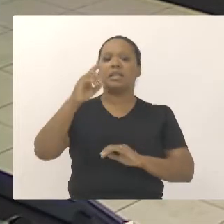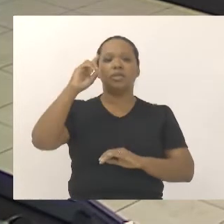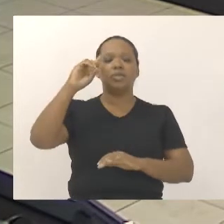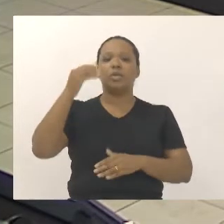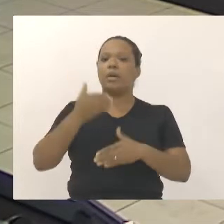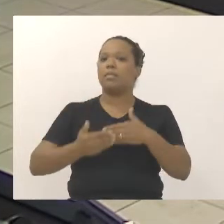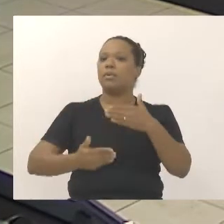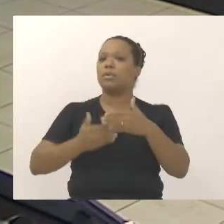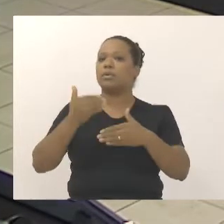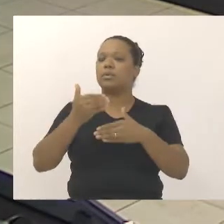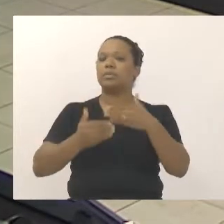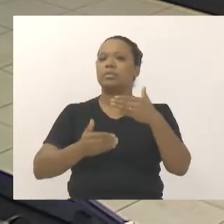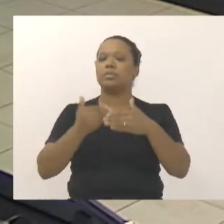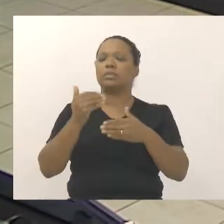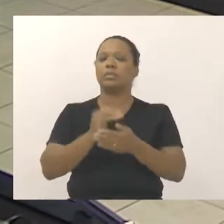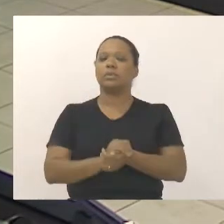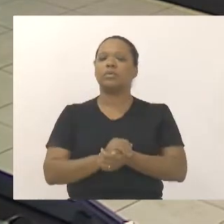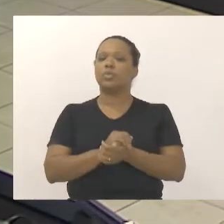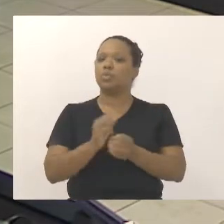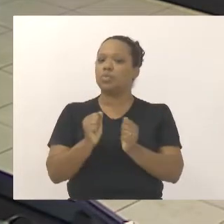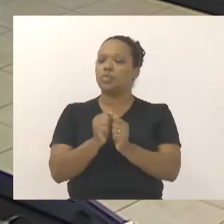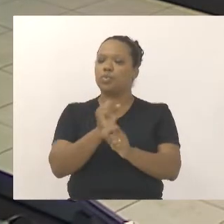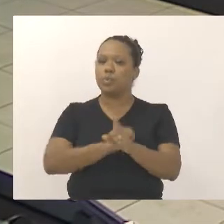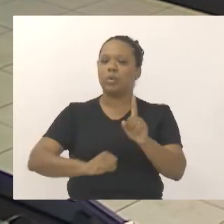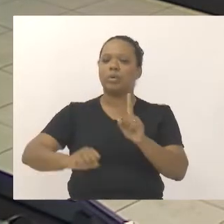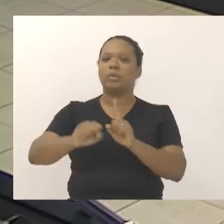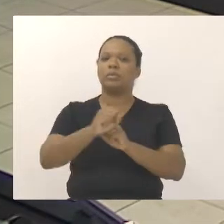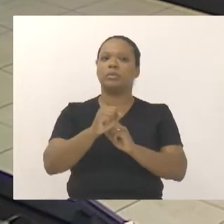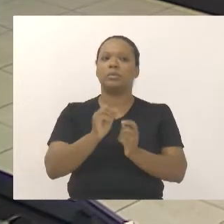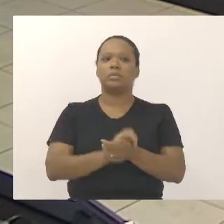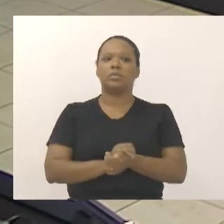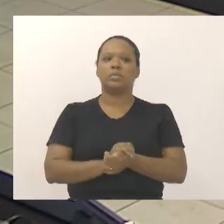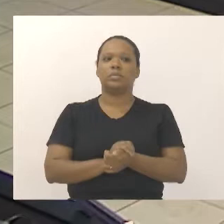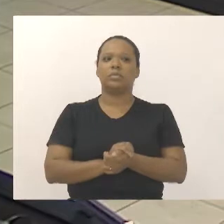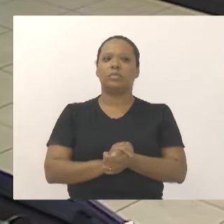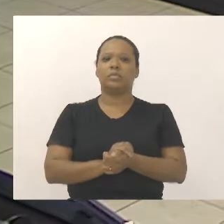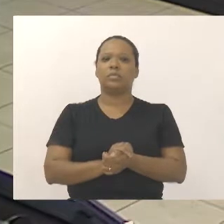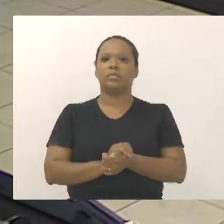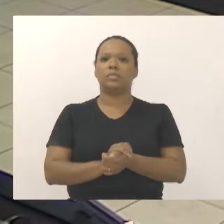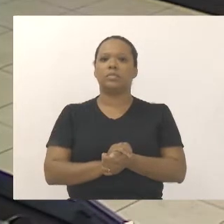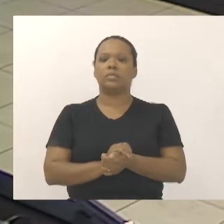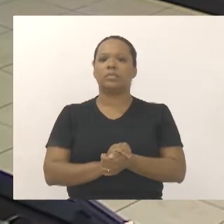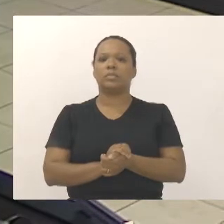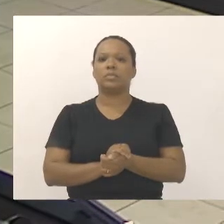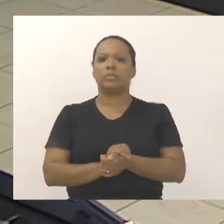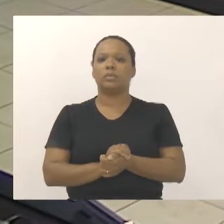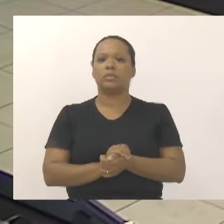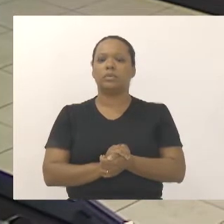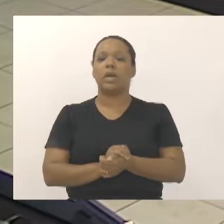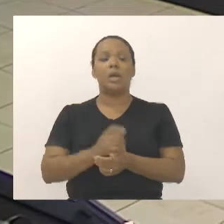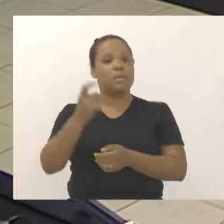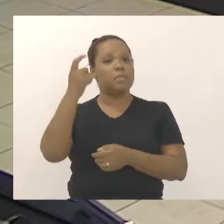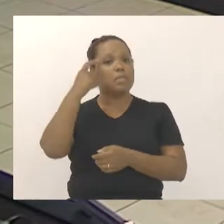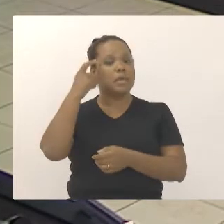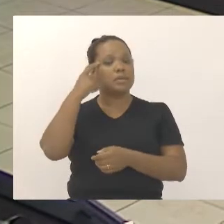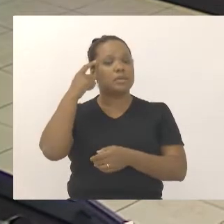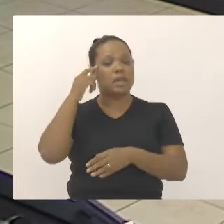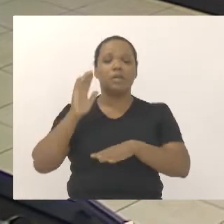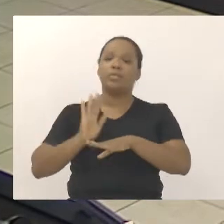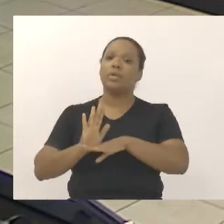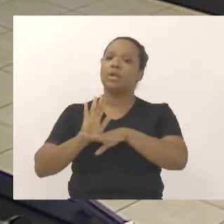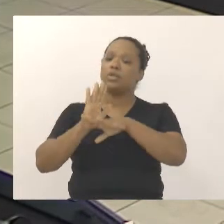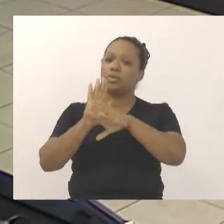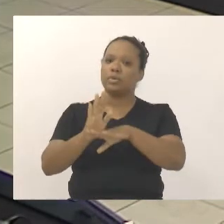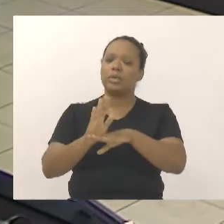construído coletivamente com a sociedade. Então, aqui eu sou sempre em prol da comunidade. Tem que pensar que tem muitas mães